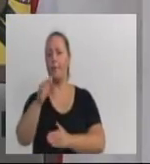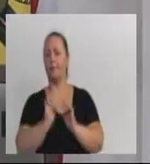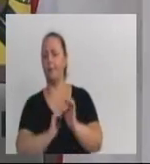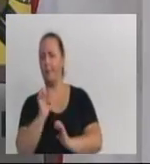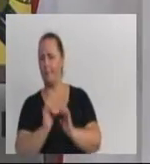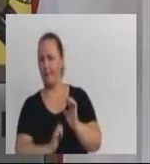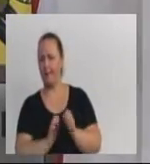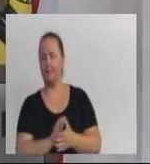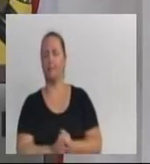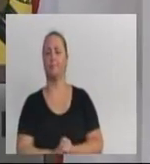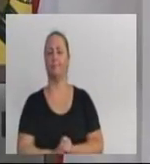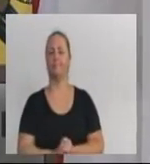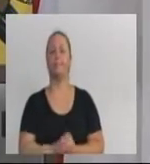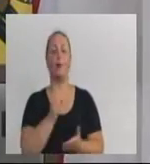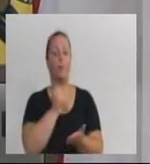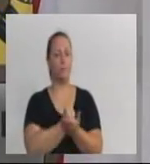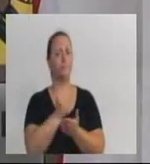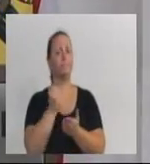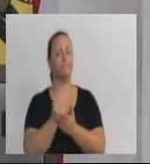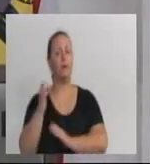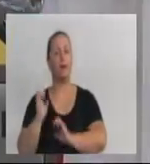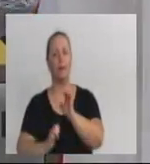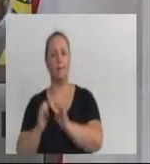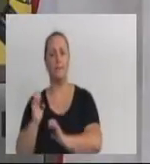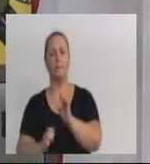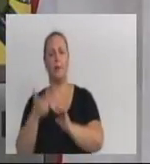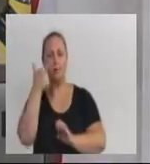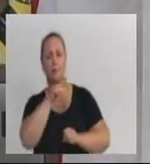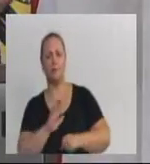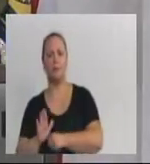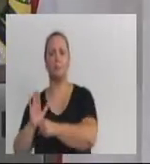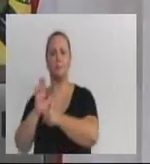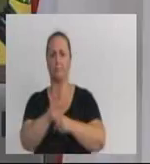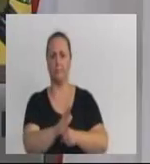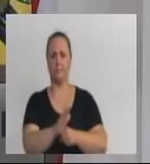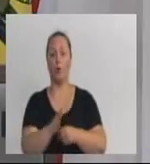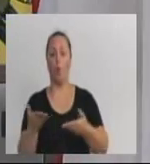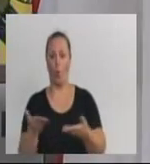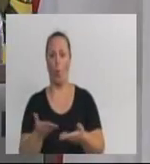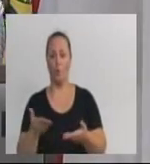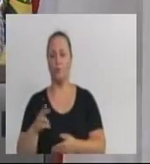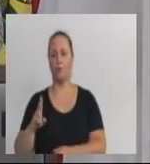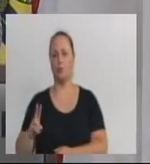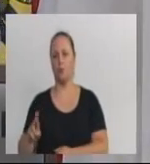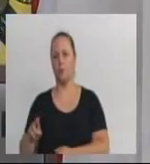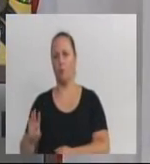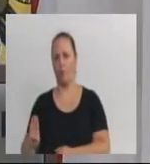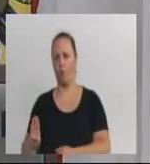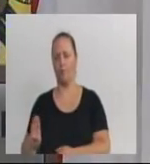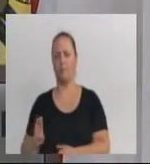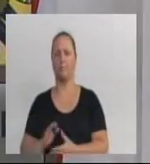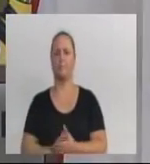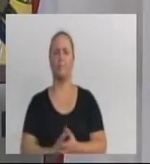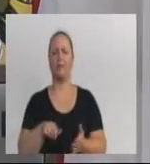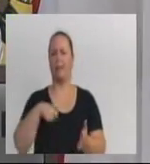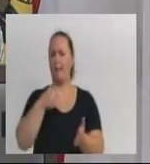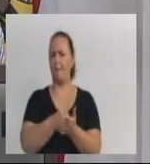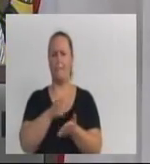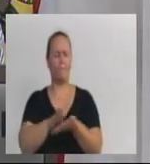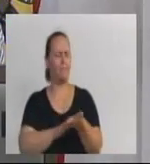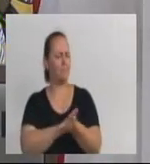Subcontrata empresas para prestar serviço. Isso é a urbanizadora hoje, tá? Não paga os encargos trabalhistas